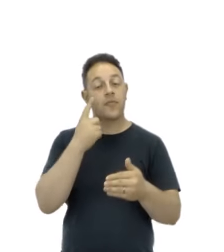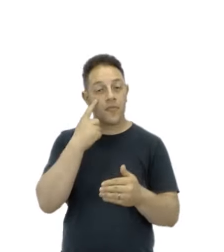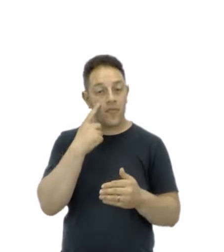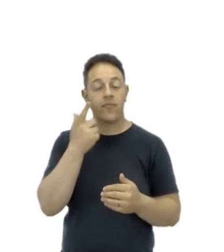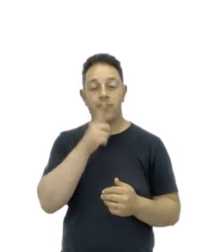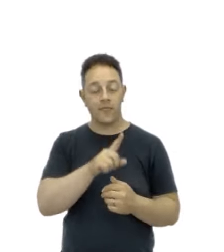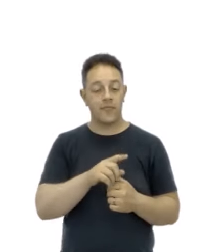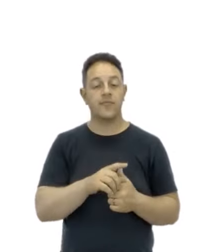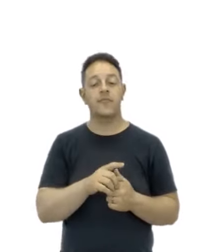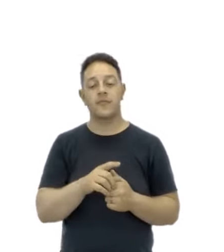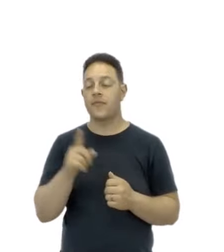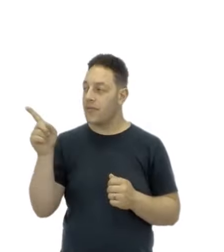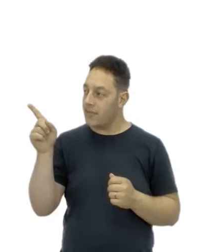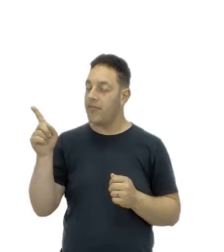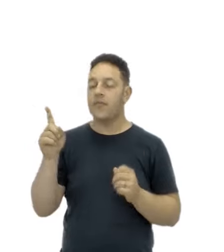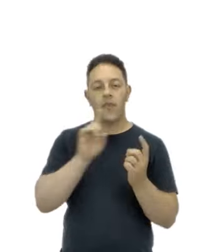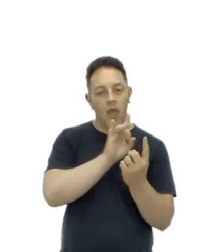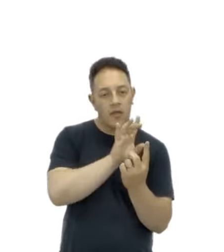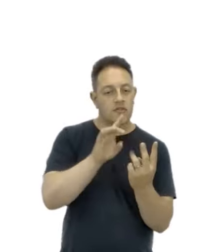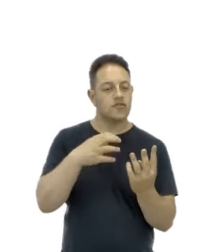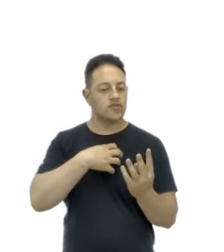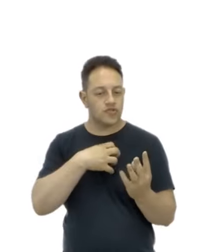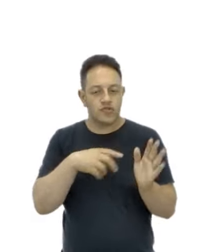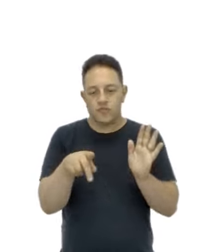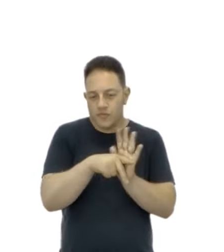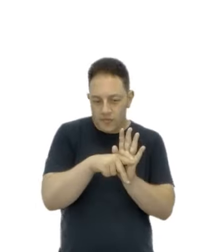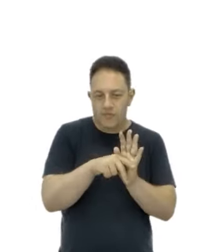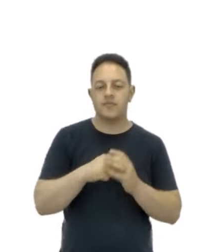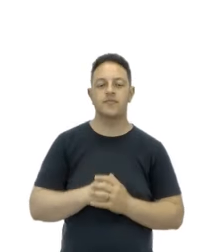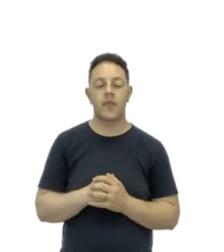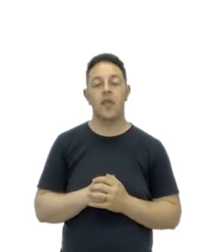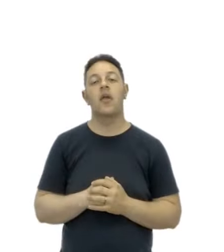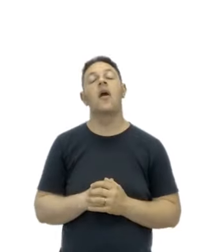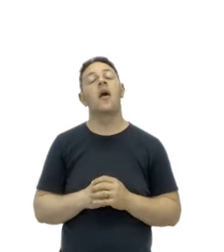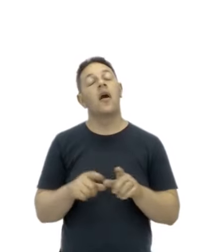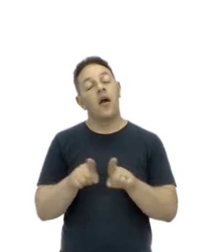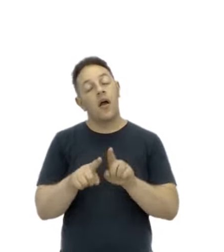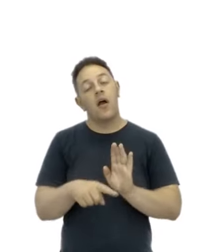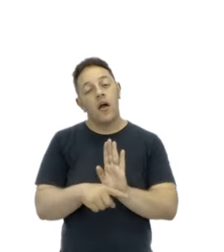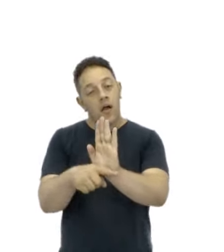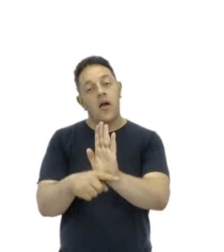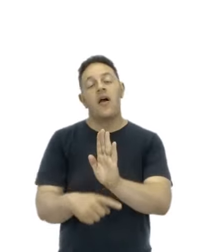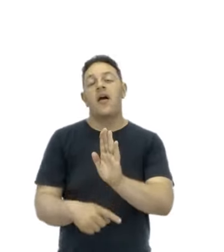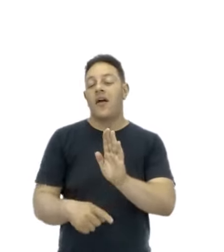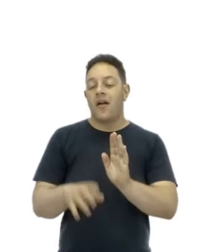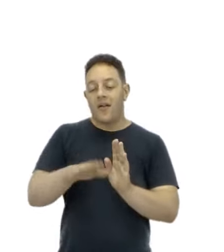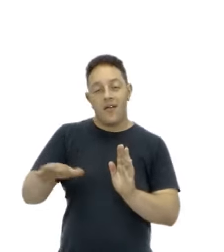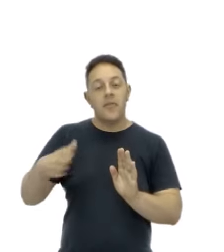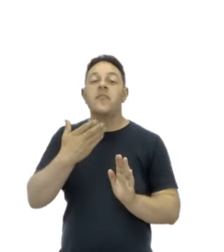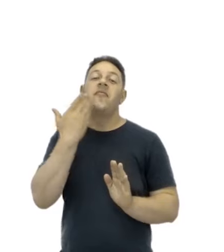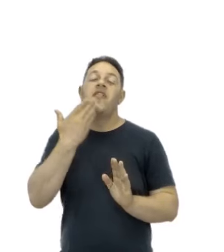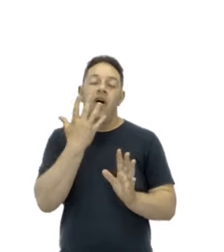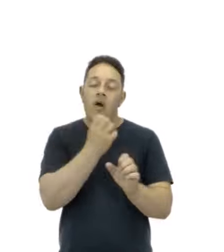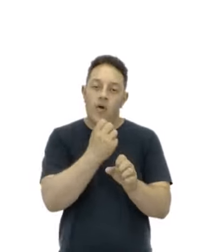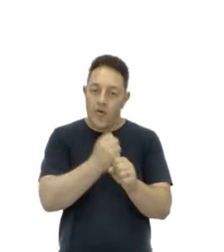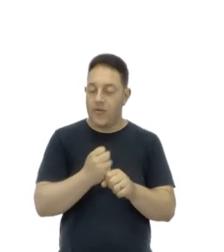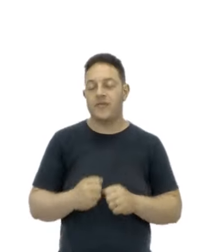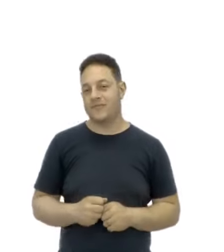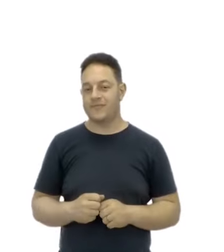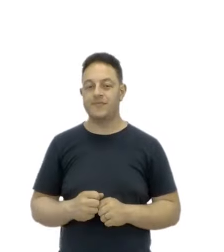nas suas especificidades e características e também facilita o trabalho com contagem. Ou